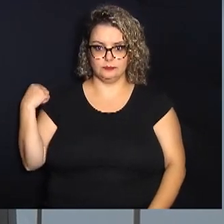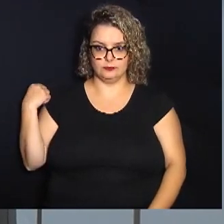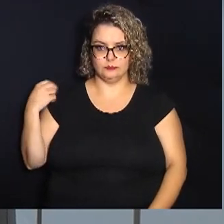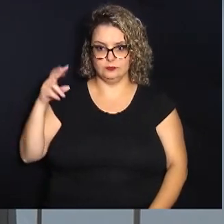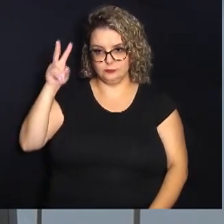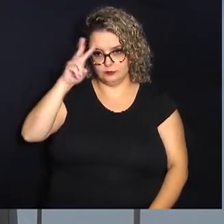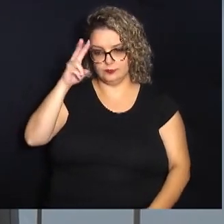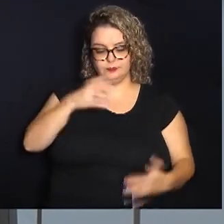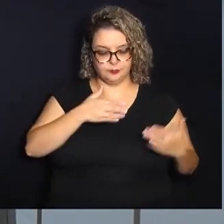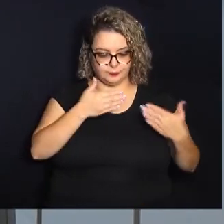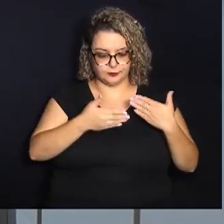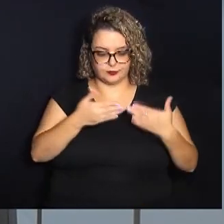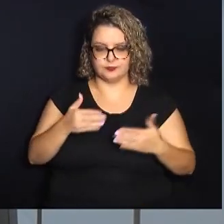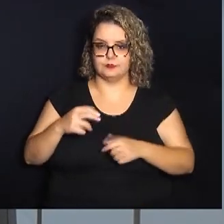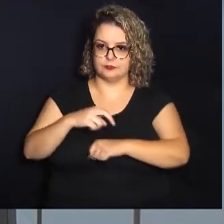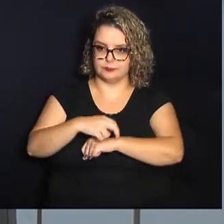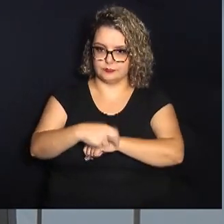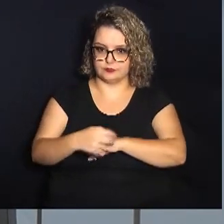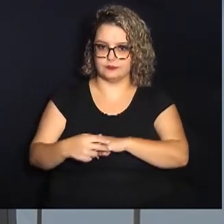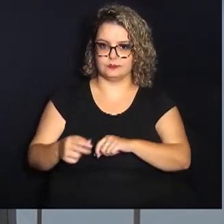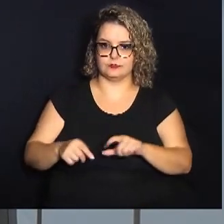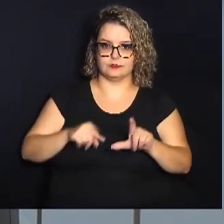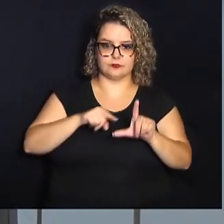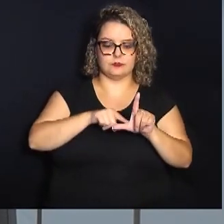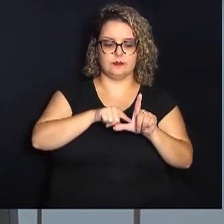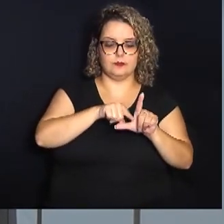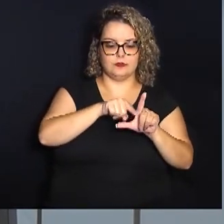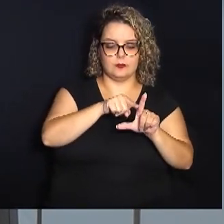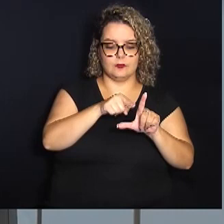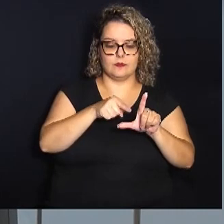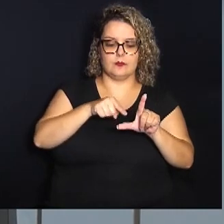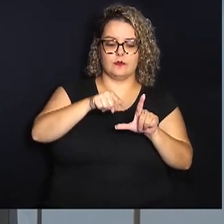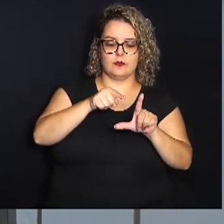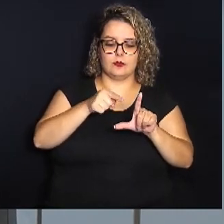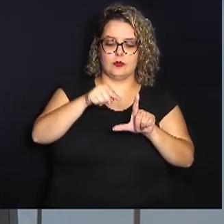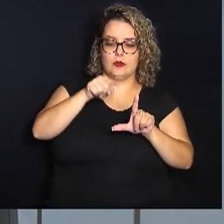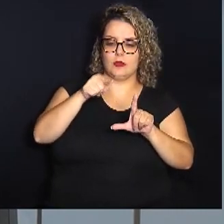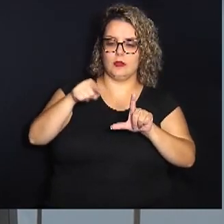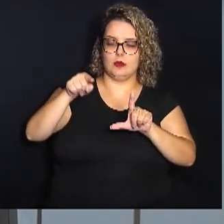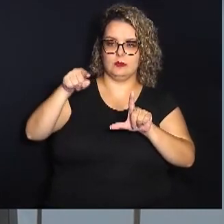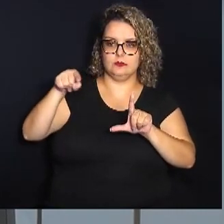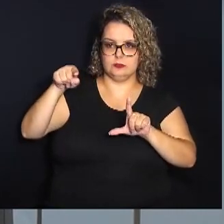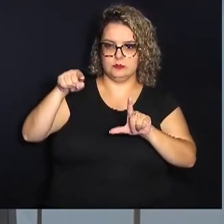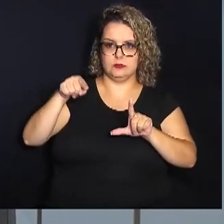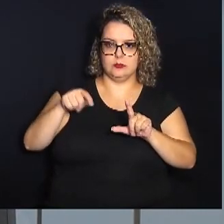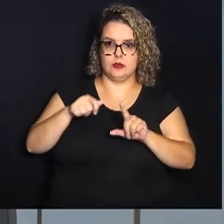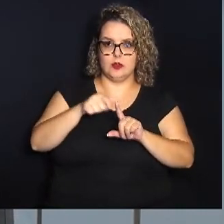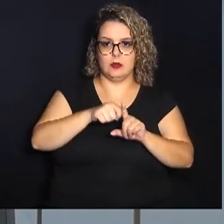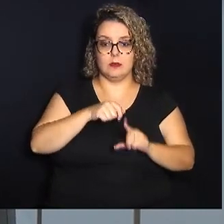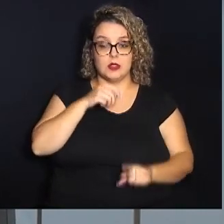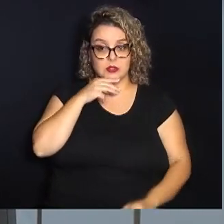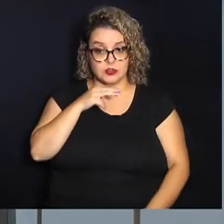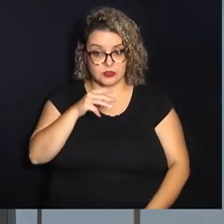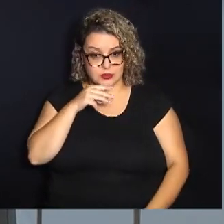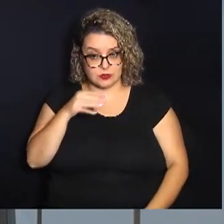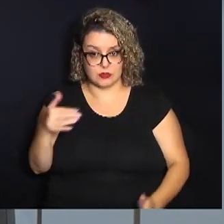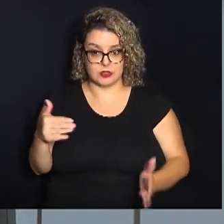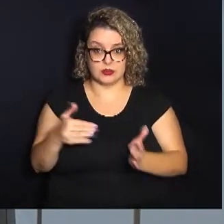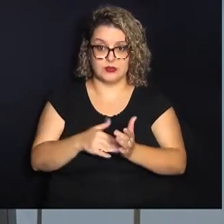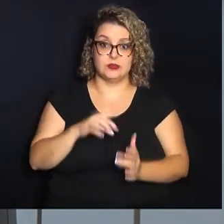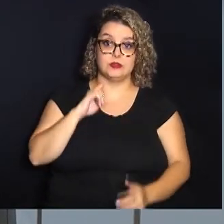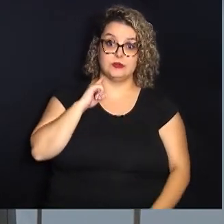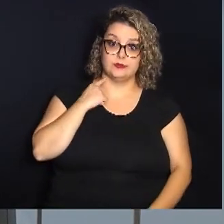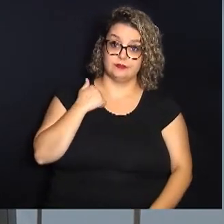historicamente a dengue ela tem aí a sua curva, né, o seu pico entre março e maio. Então a gente